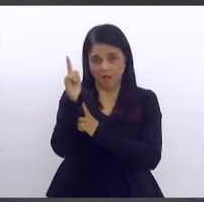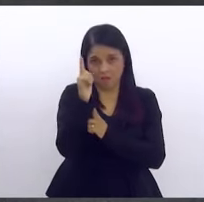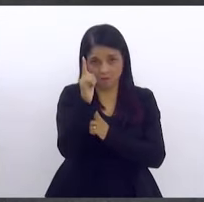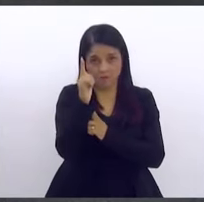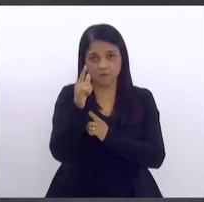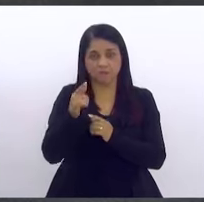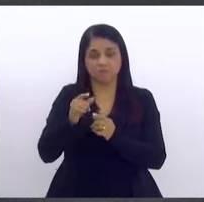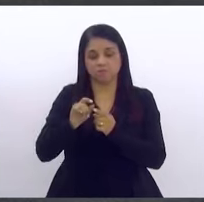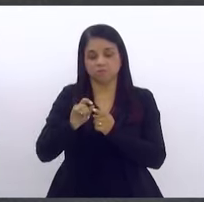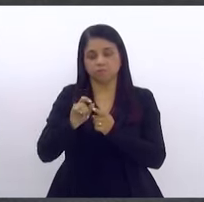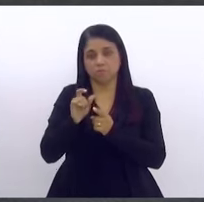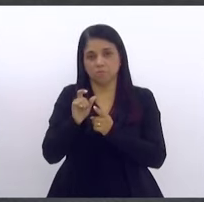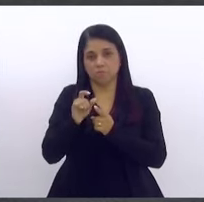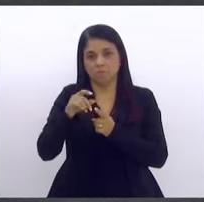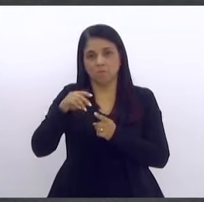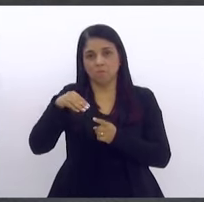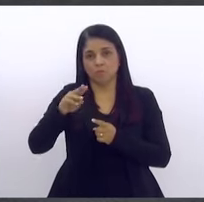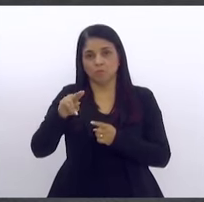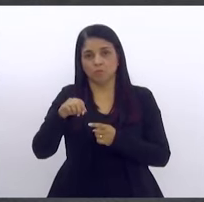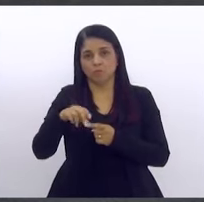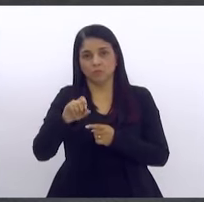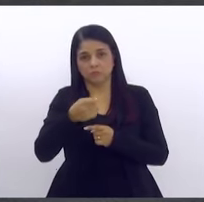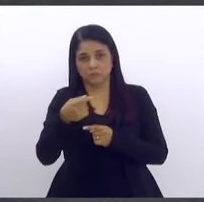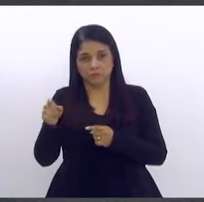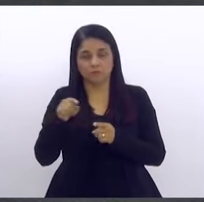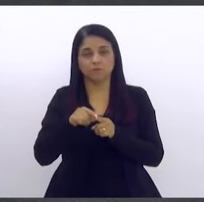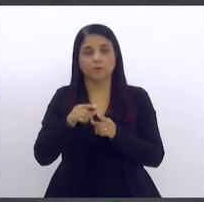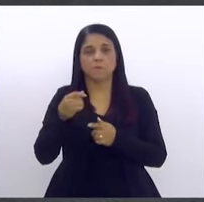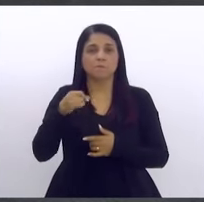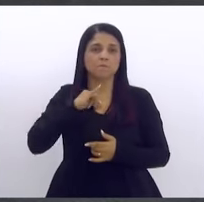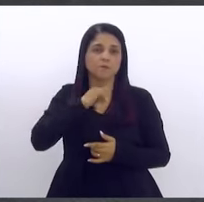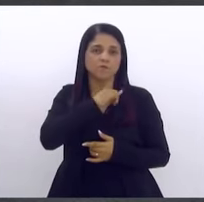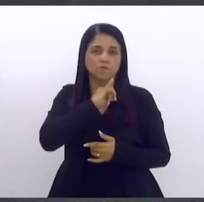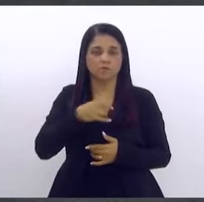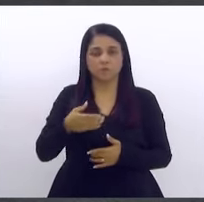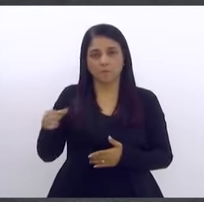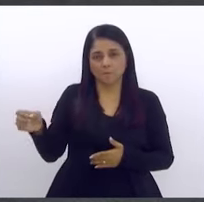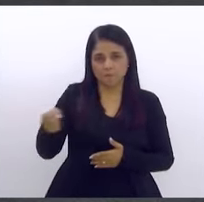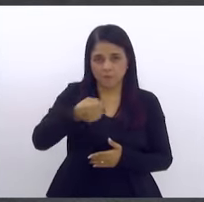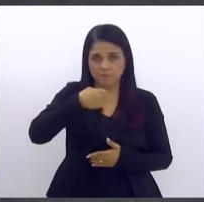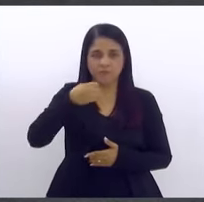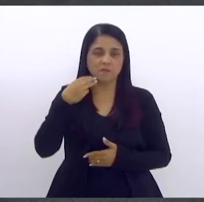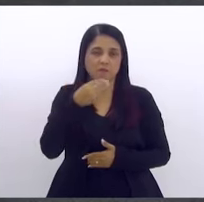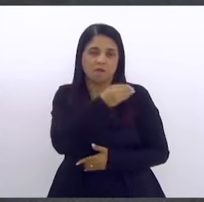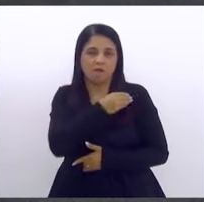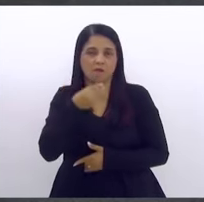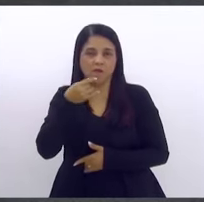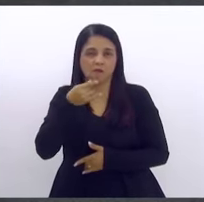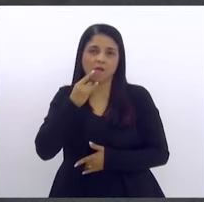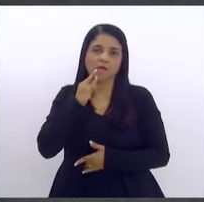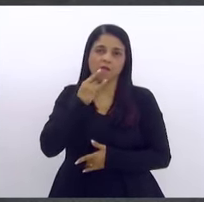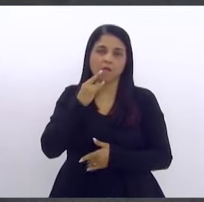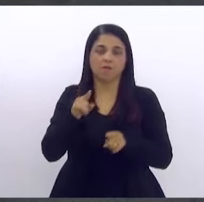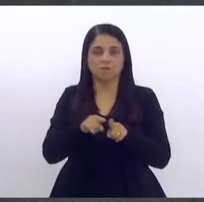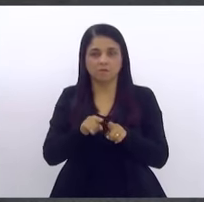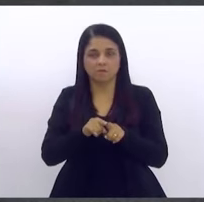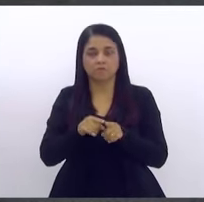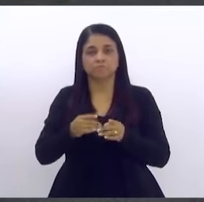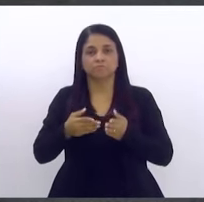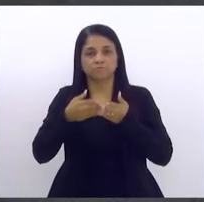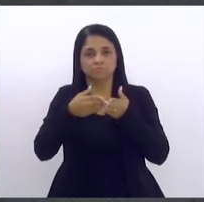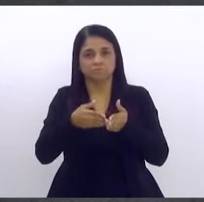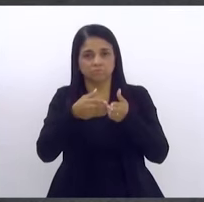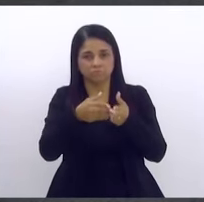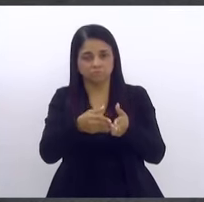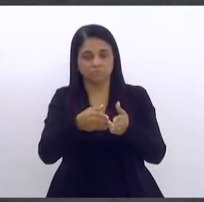munições, perfume comércio, bebida alcoólica, peleteria, embarcações de